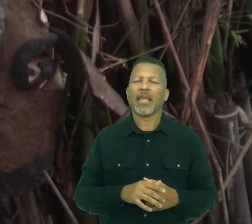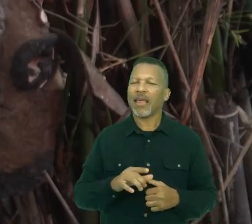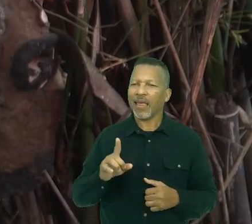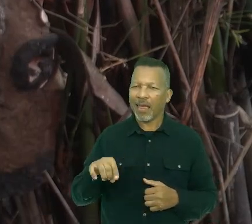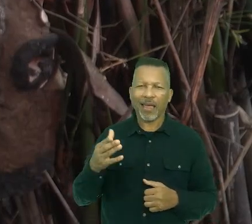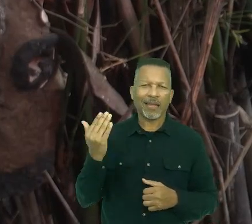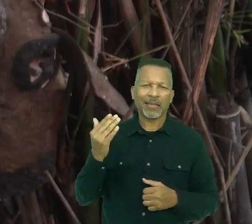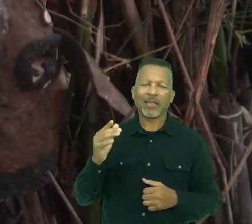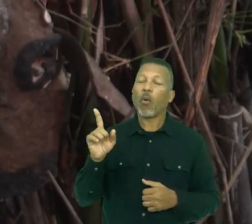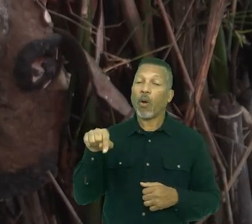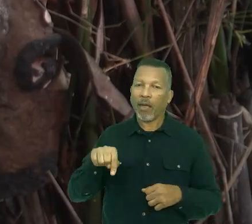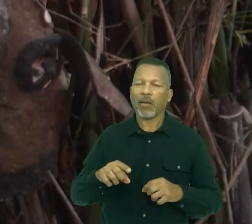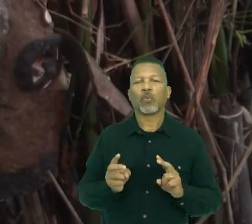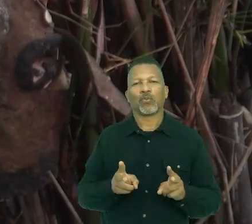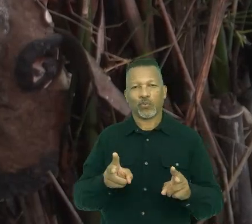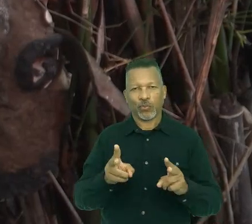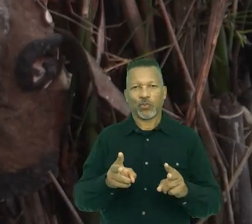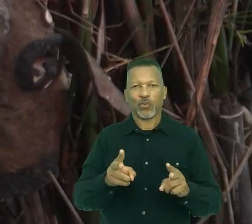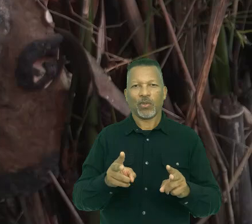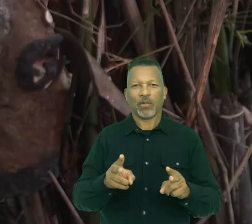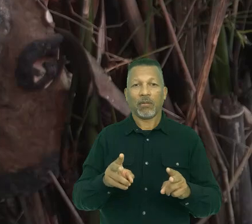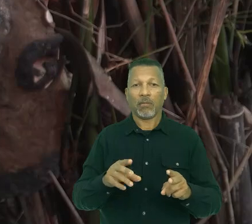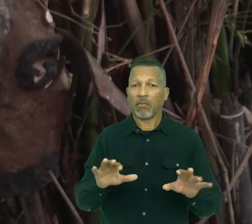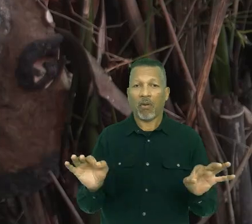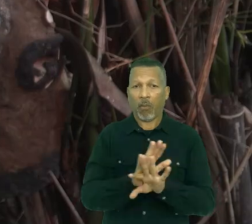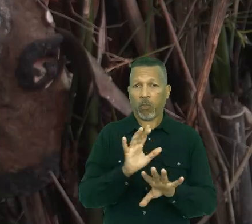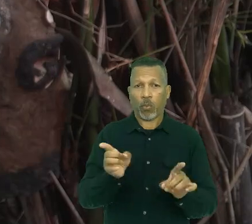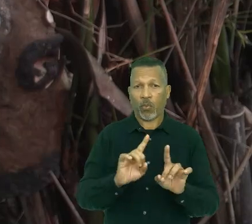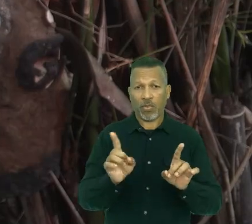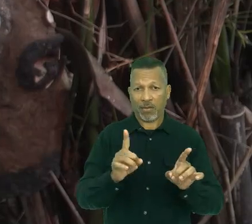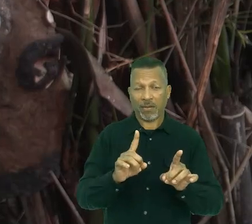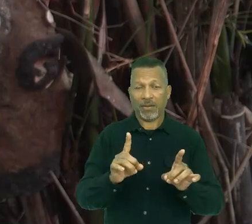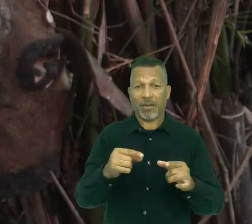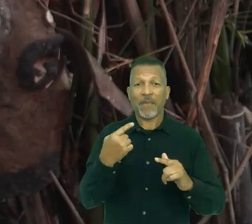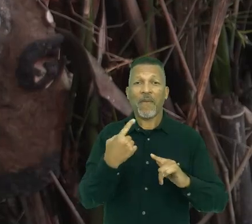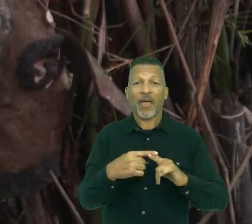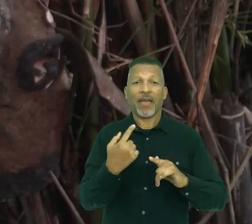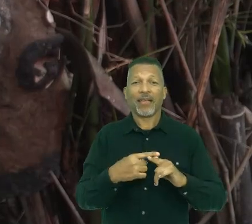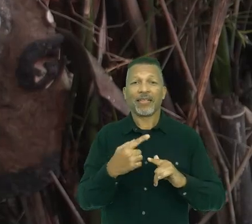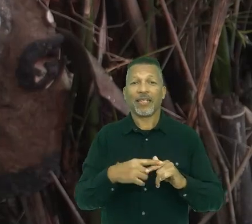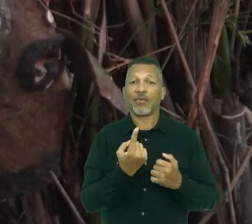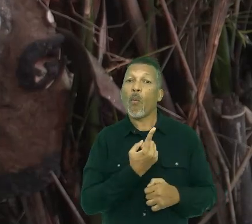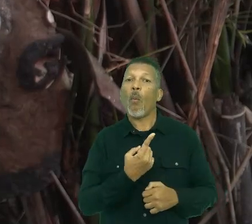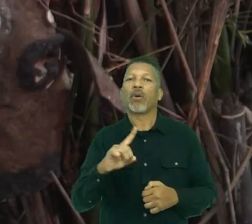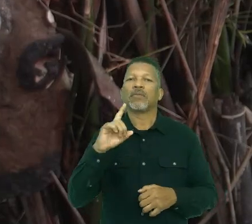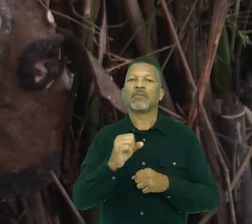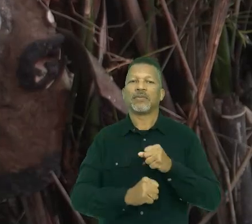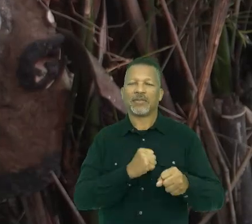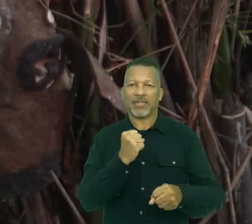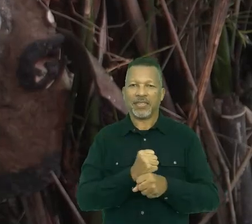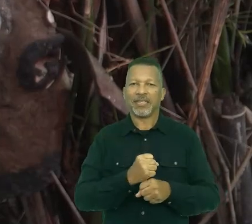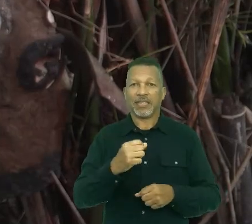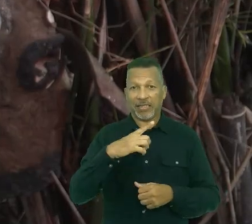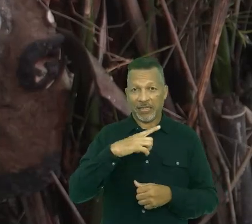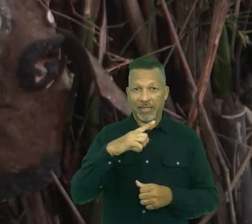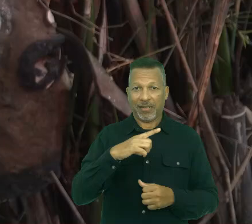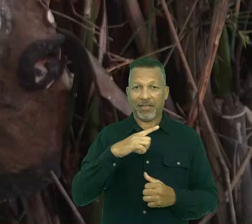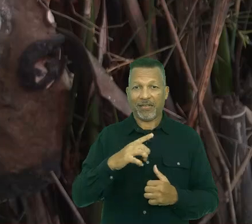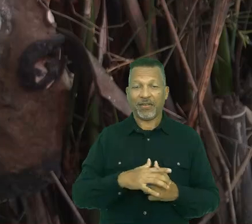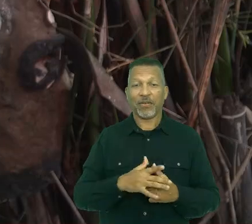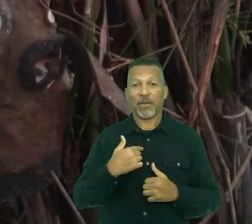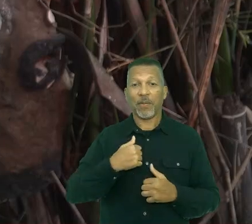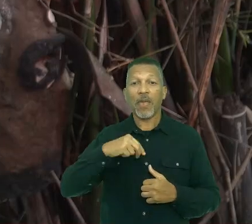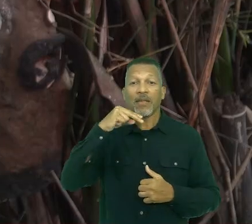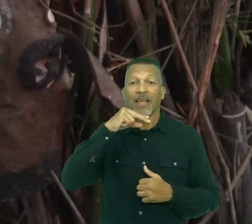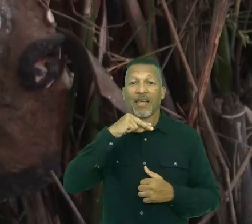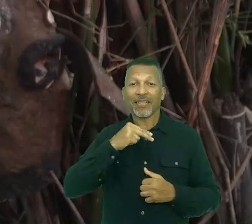Era não, né? Não acabou ainda, porque esse último ano que a gente fez,